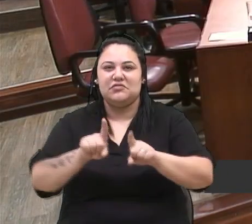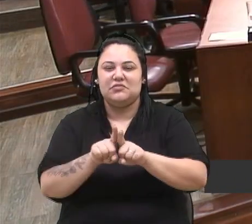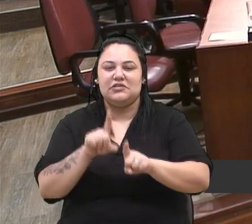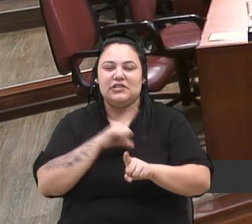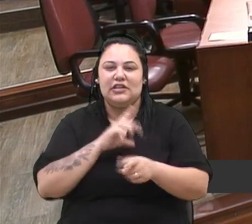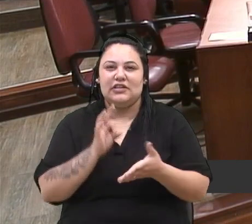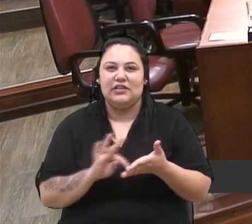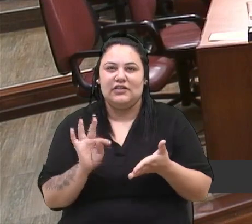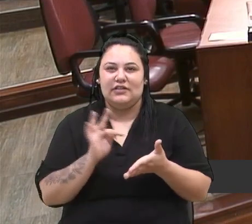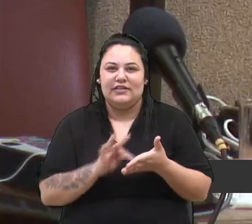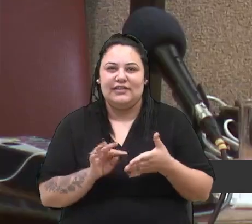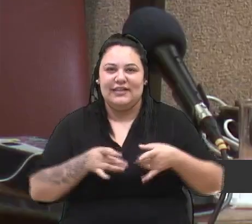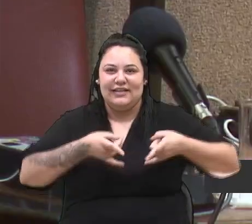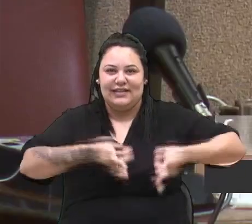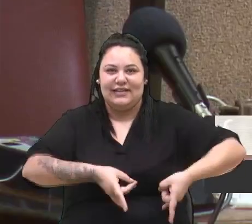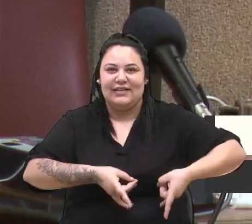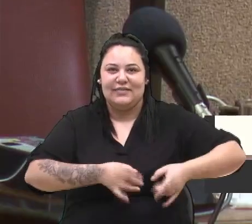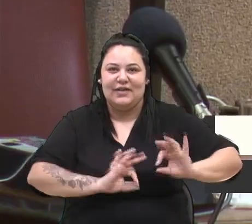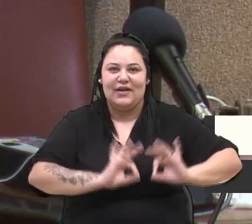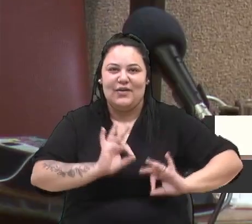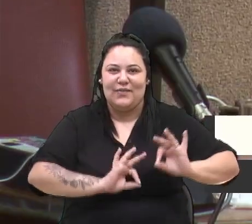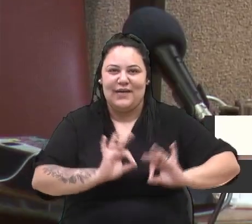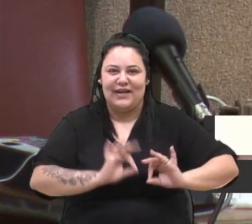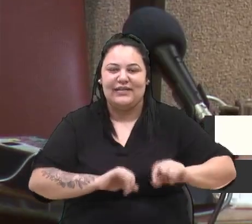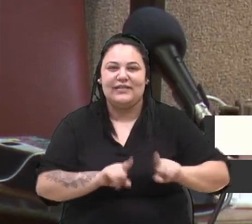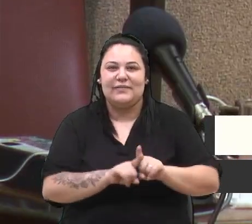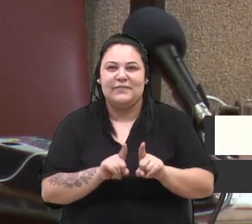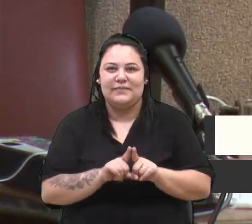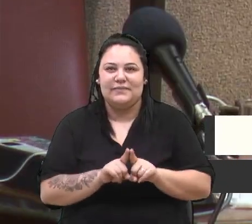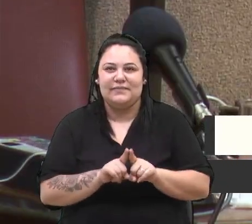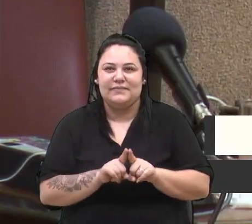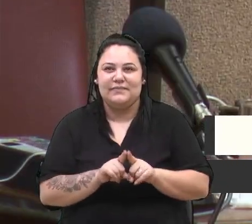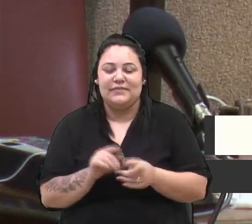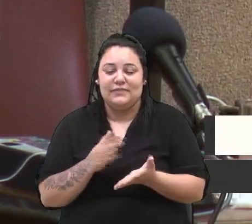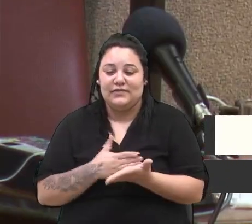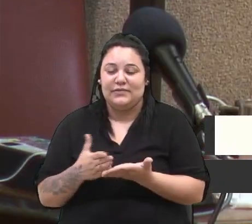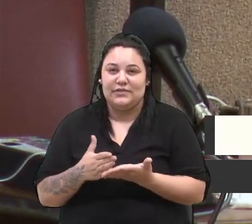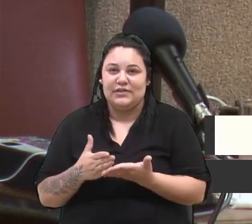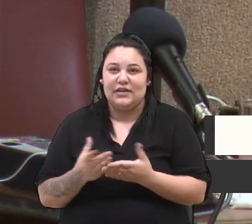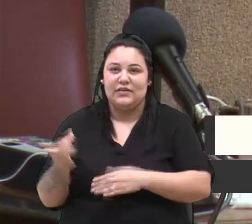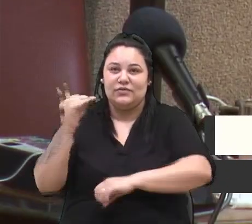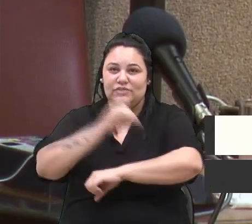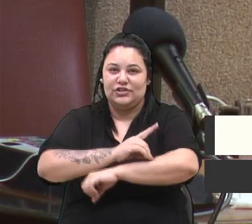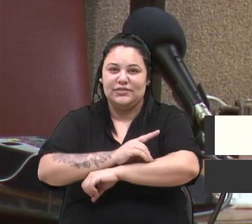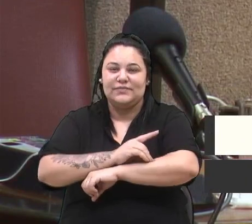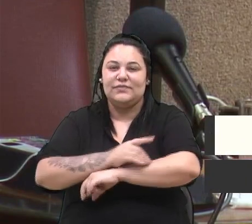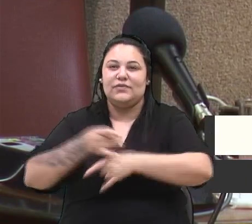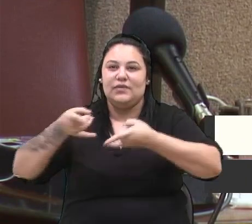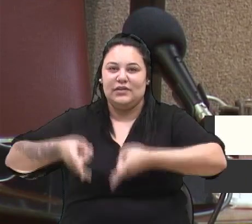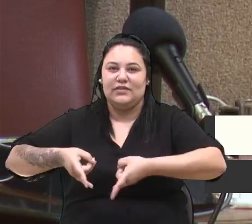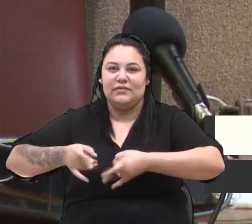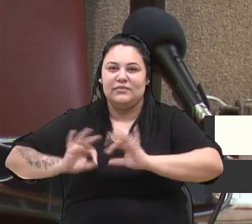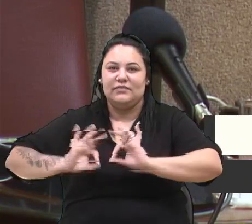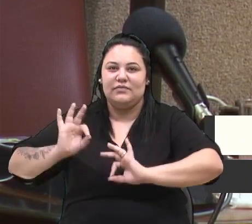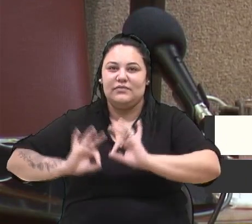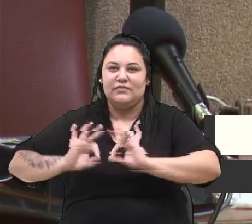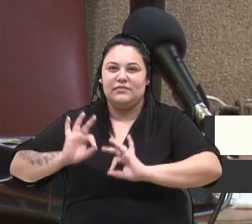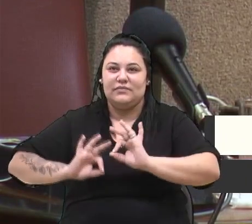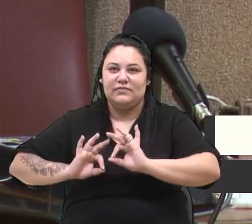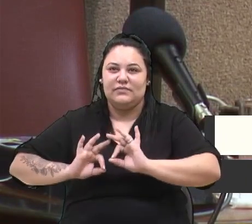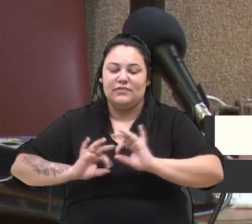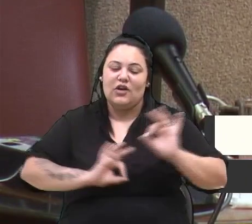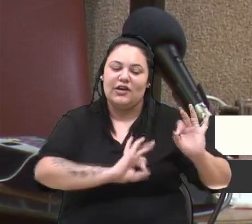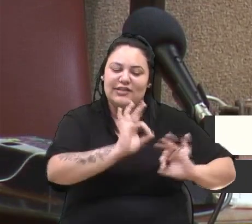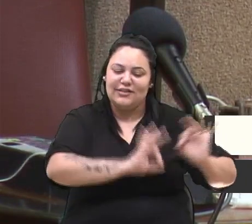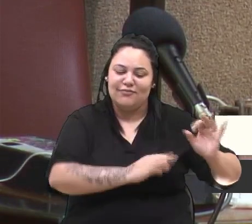também da cama arrumada, de Jordan Peterson, né? Da gente começar o dia com a cama arrumada. E organização gera